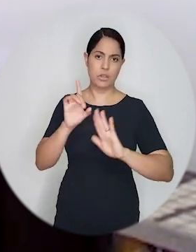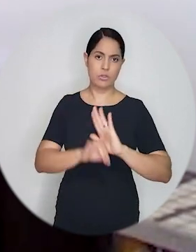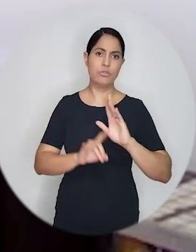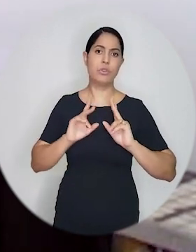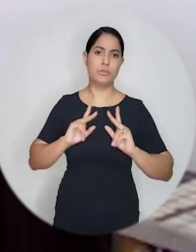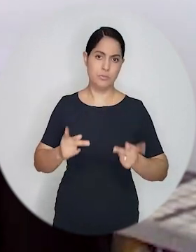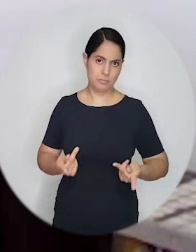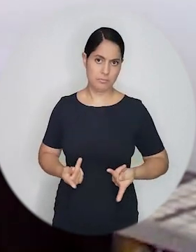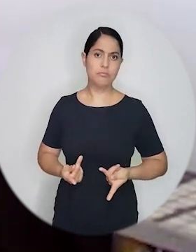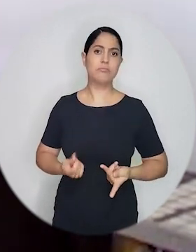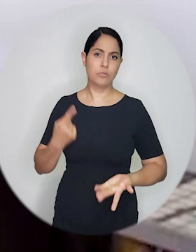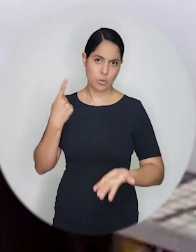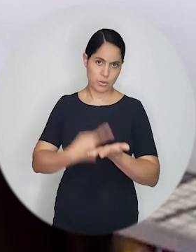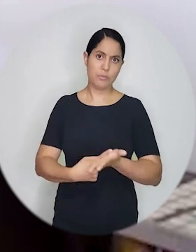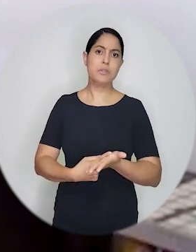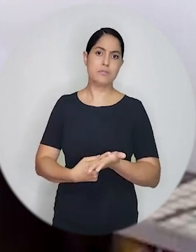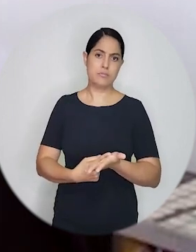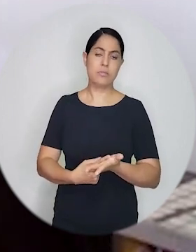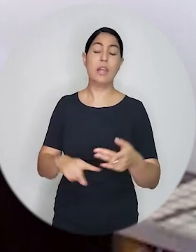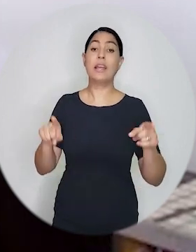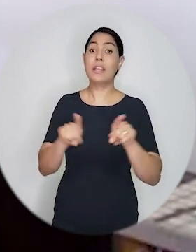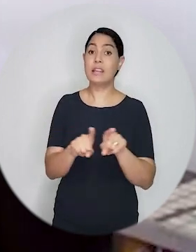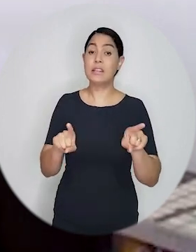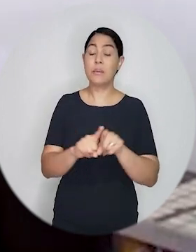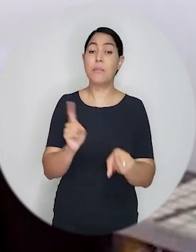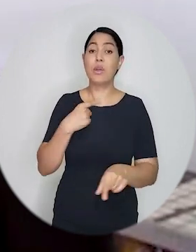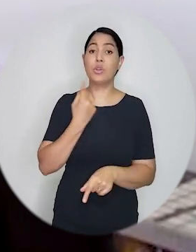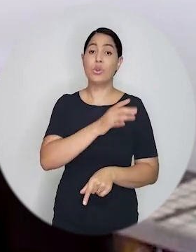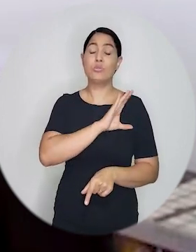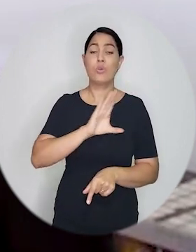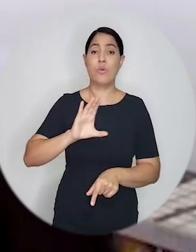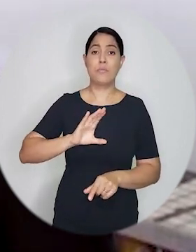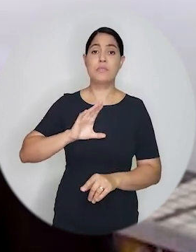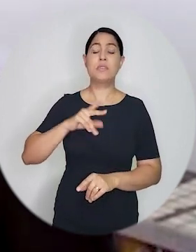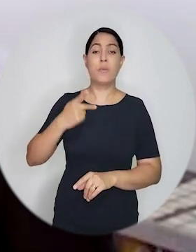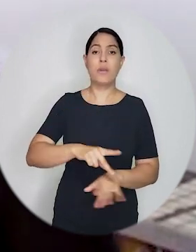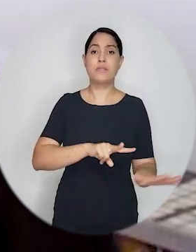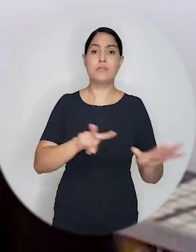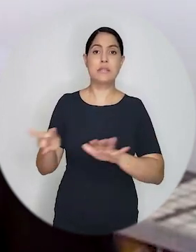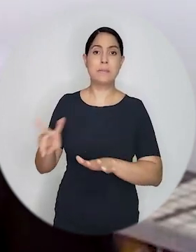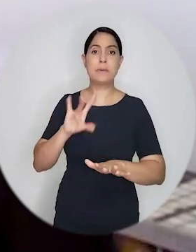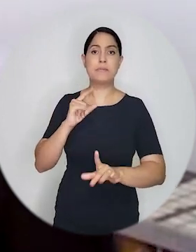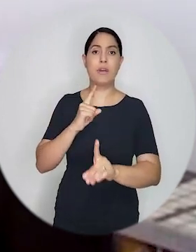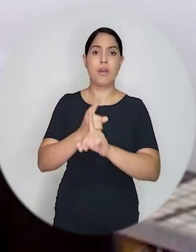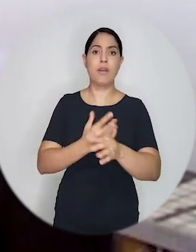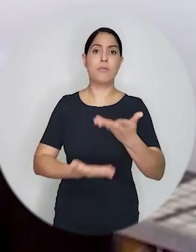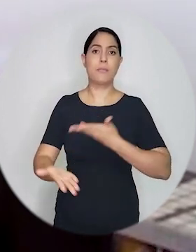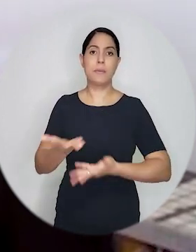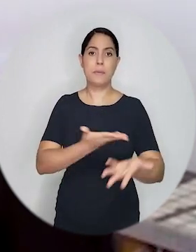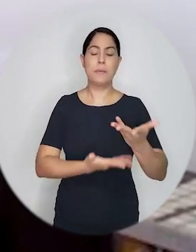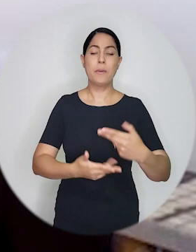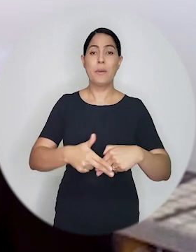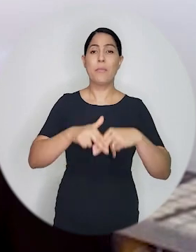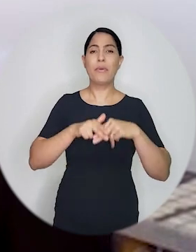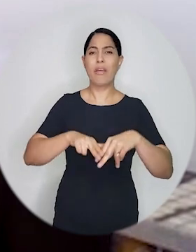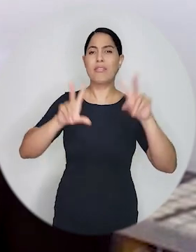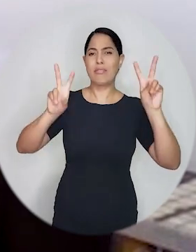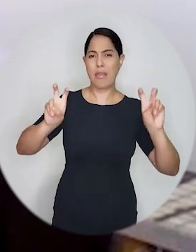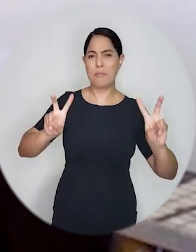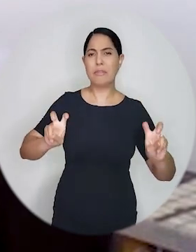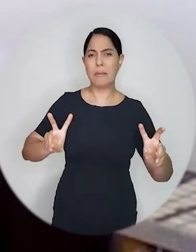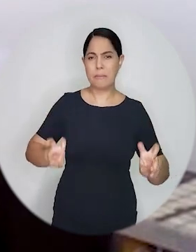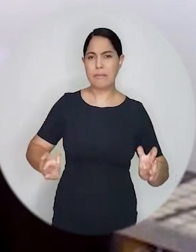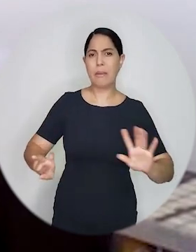das comissões de direitos humanos seccionais e também com a nossa própria comissão. Faremos isso essa semana para discutir, além